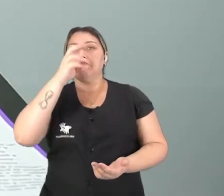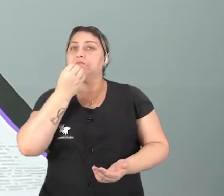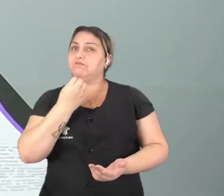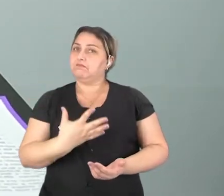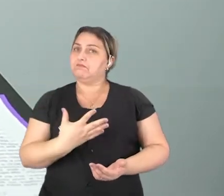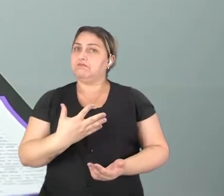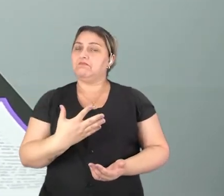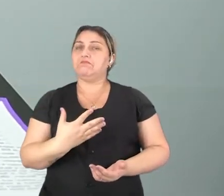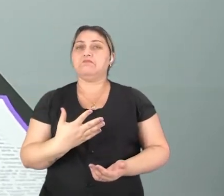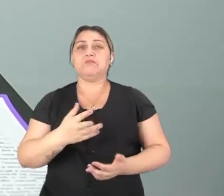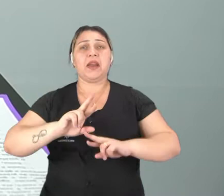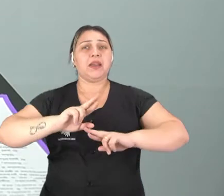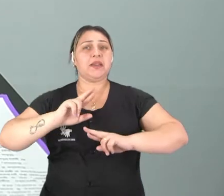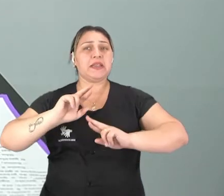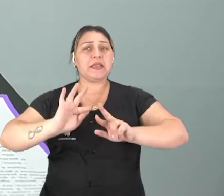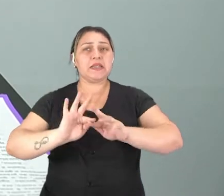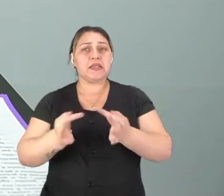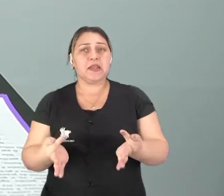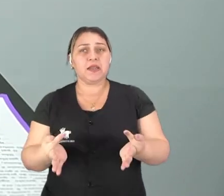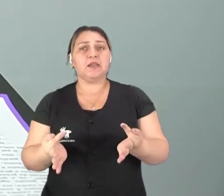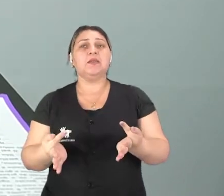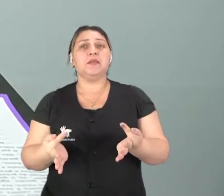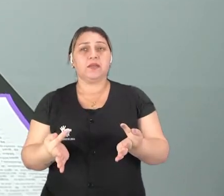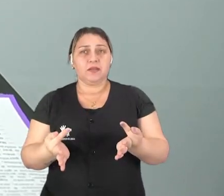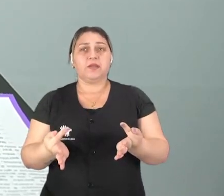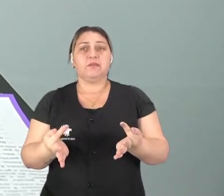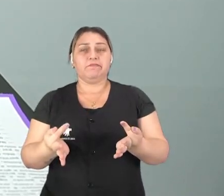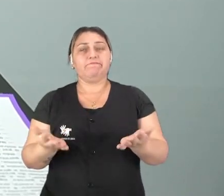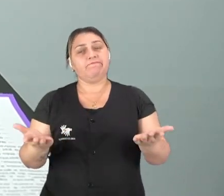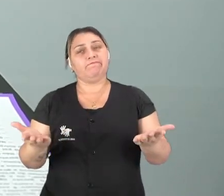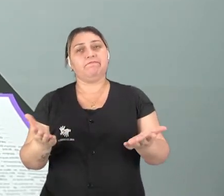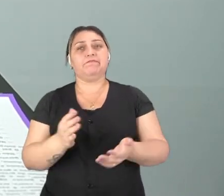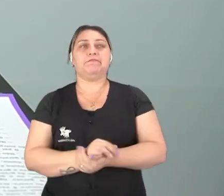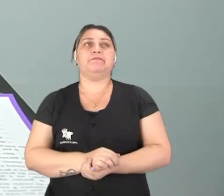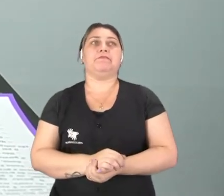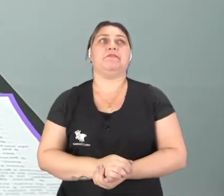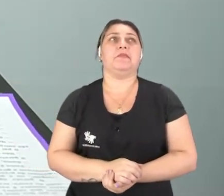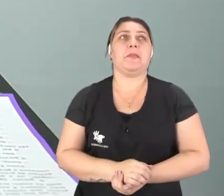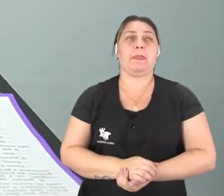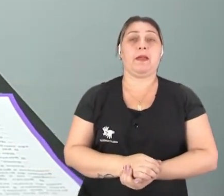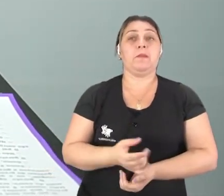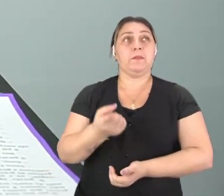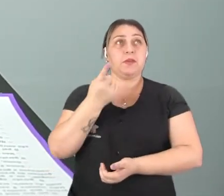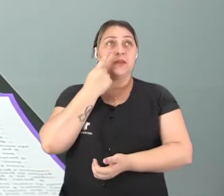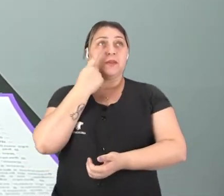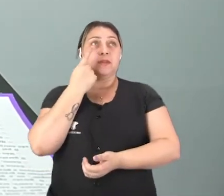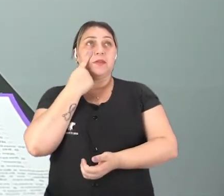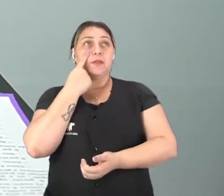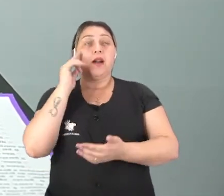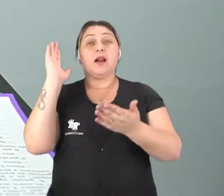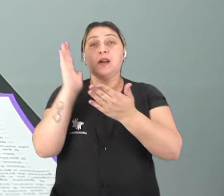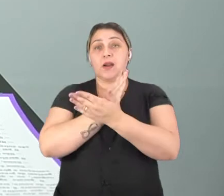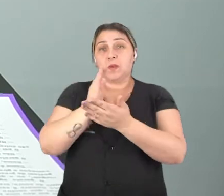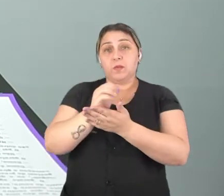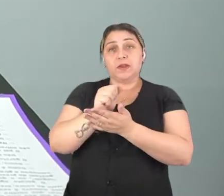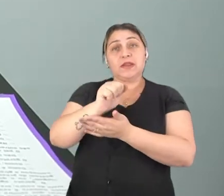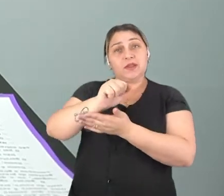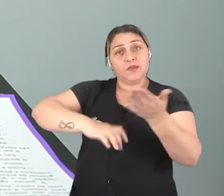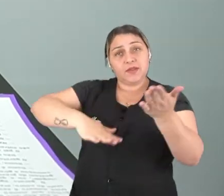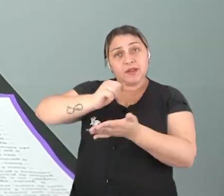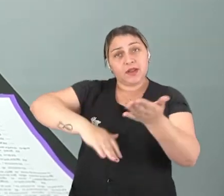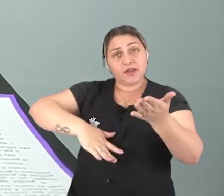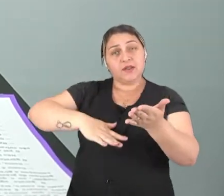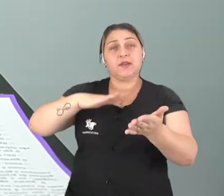né? Que não é comum, né? Que não era para ser comum, né? Aí vamos observar aqui, ó, algumas